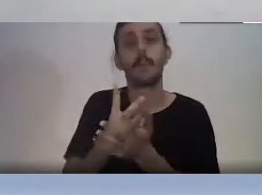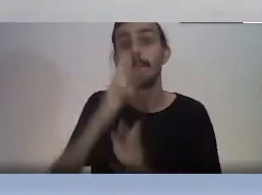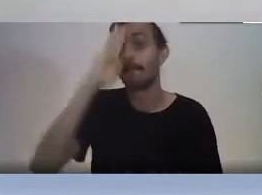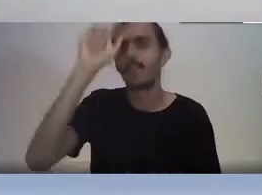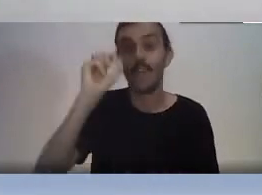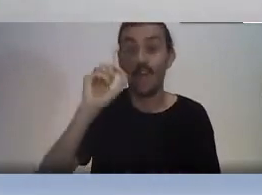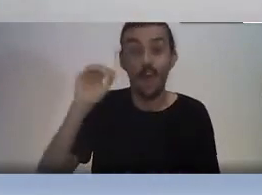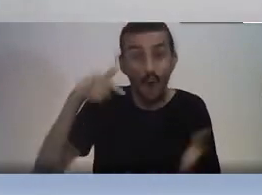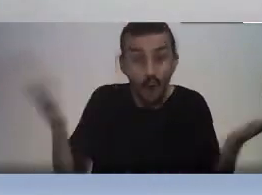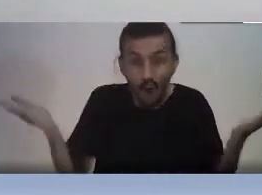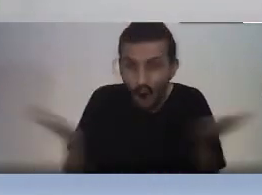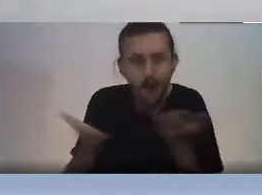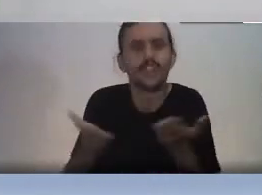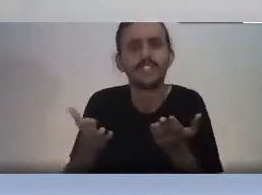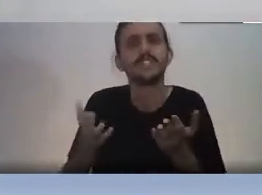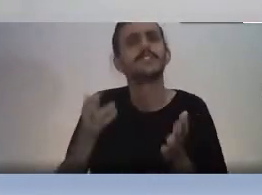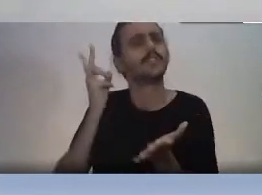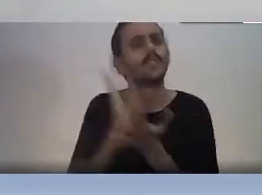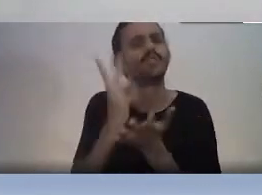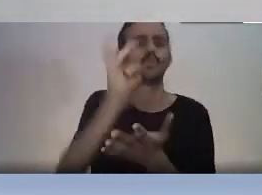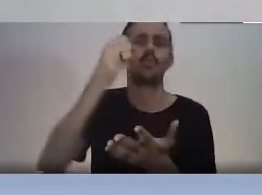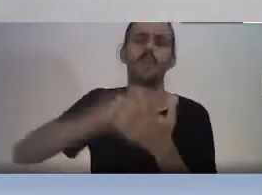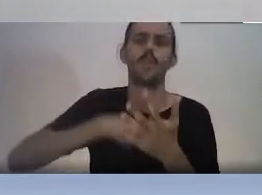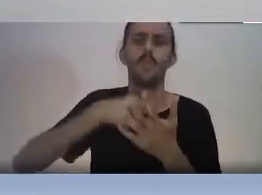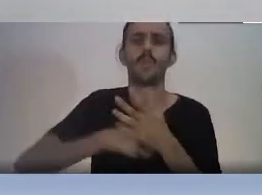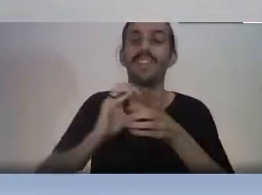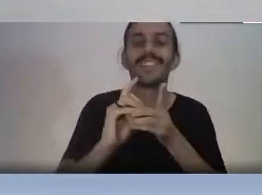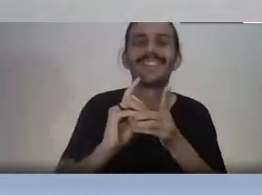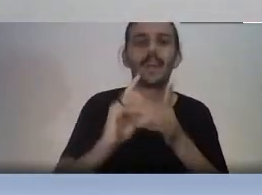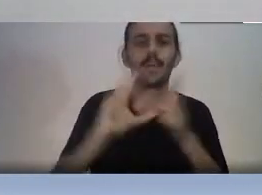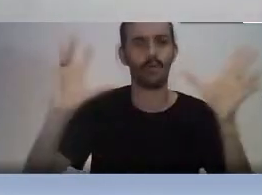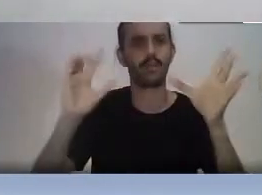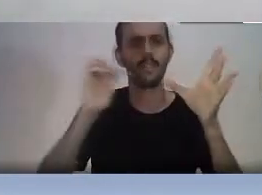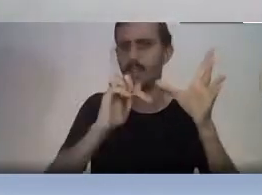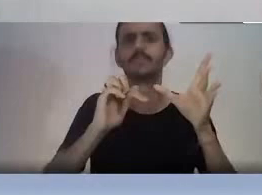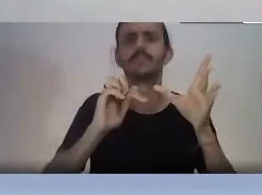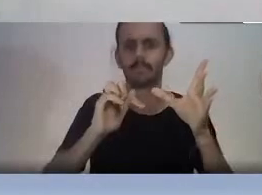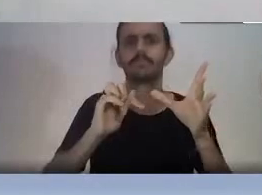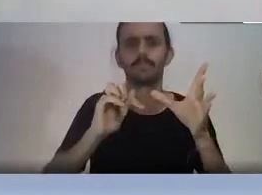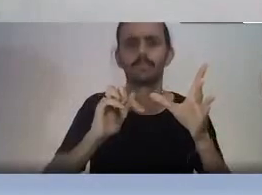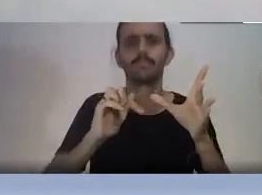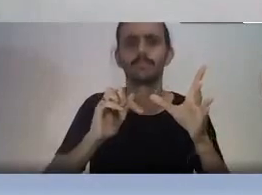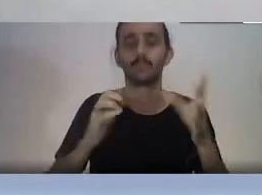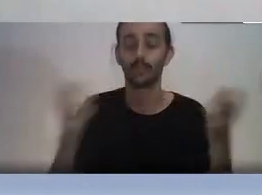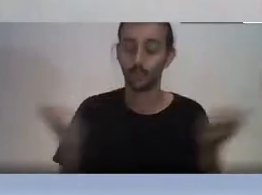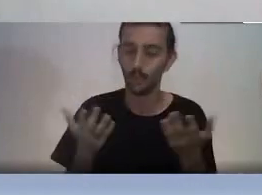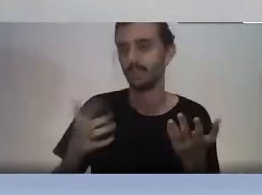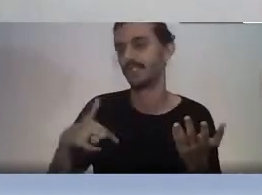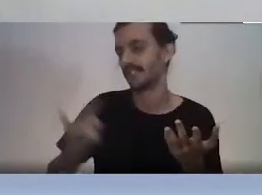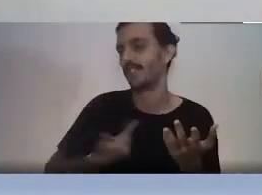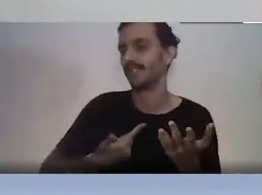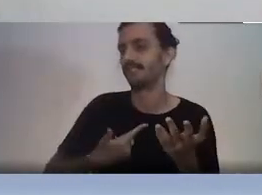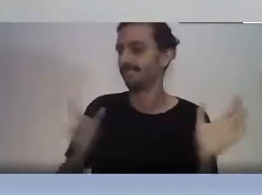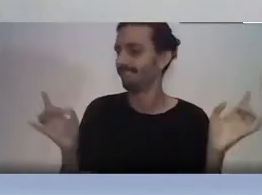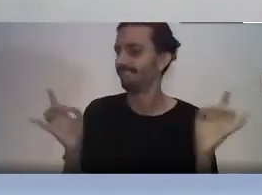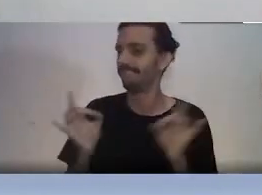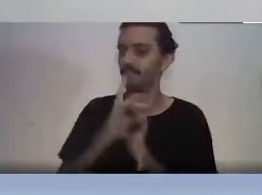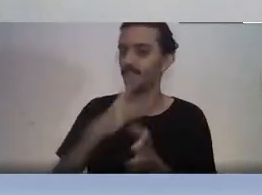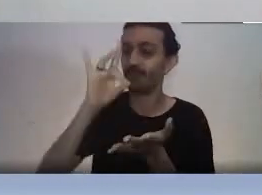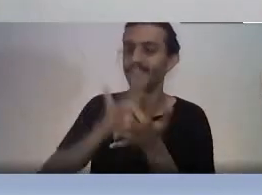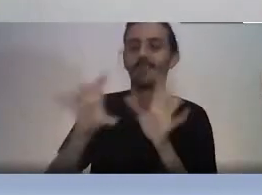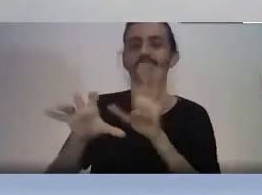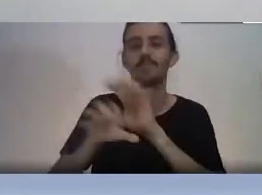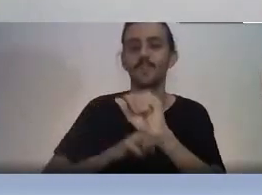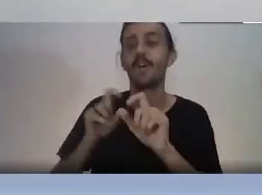pela democracia. Saímos hoje, formados, sabendo que iremos dar o retorno merecido para a nossa sociedade,